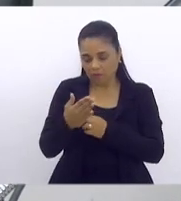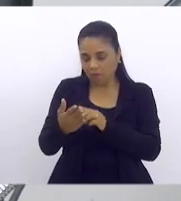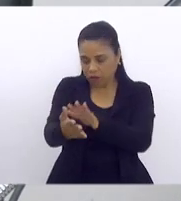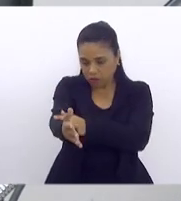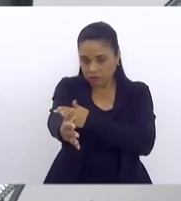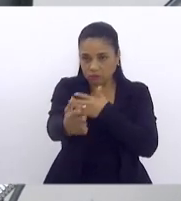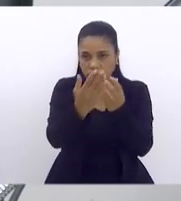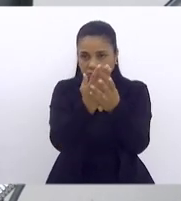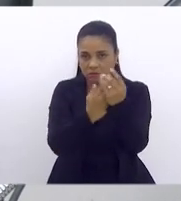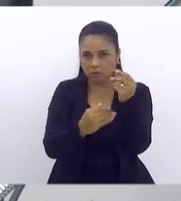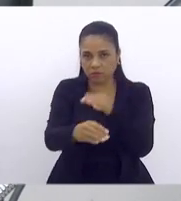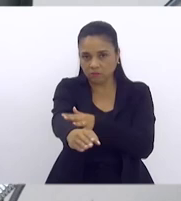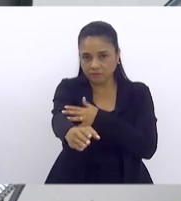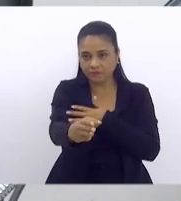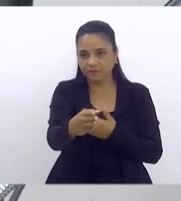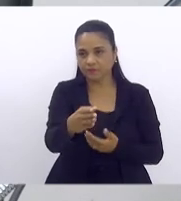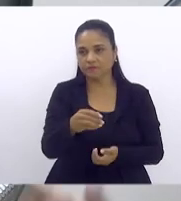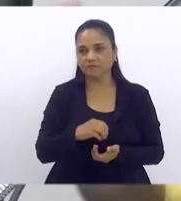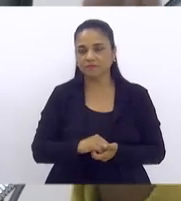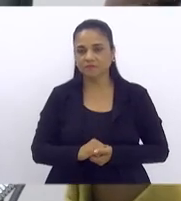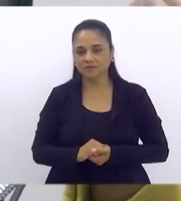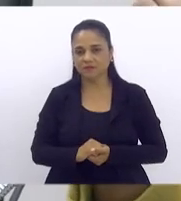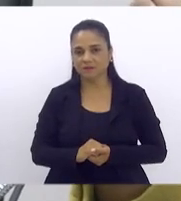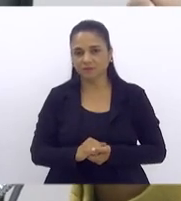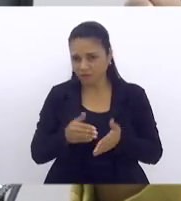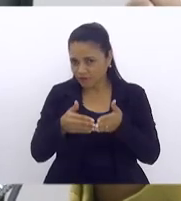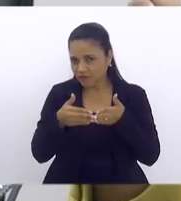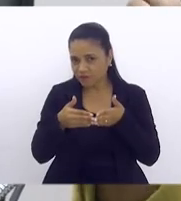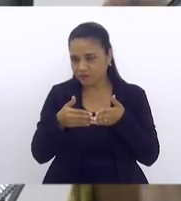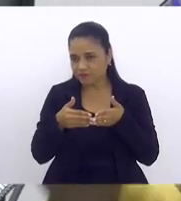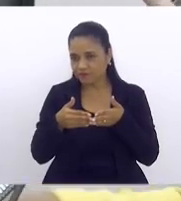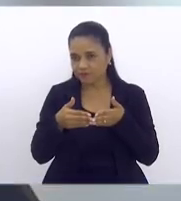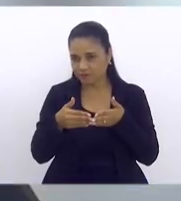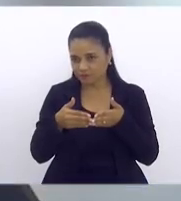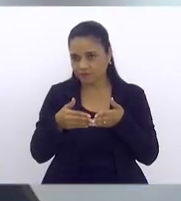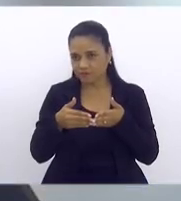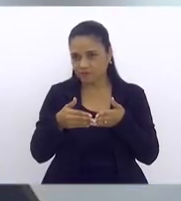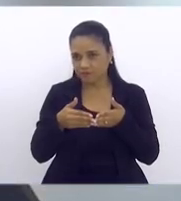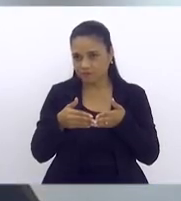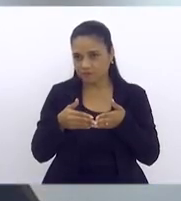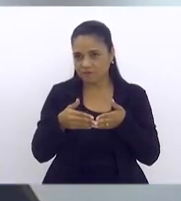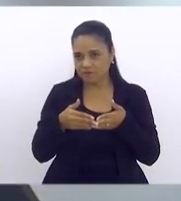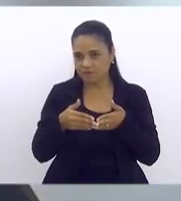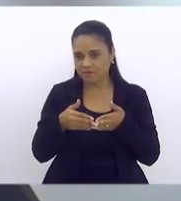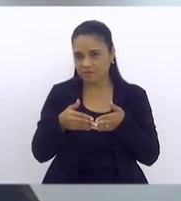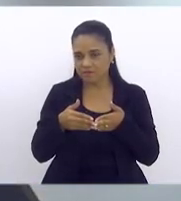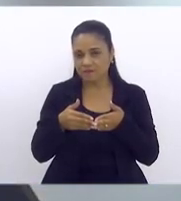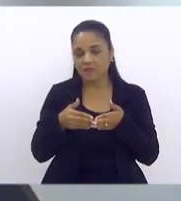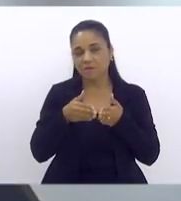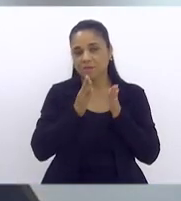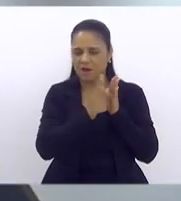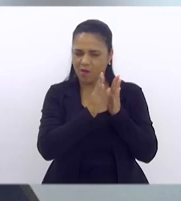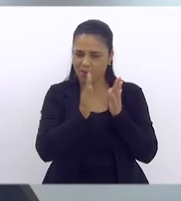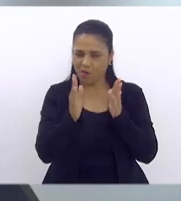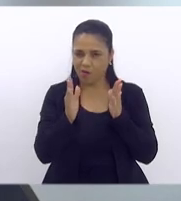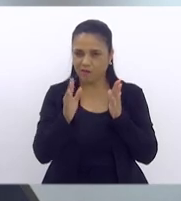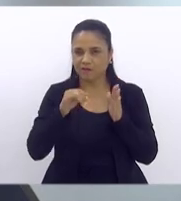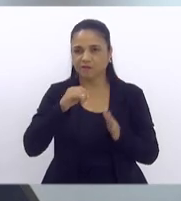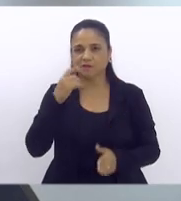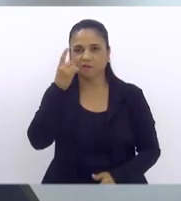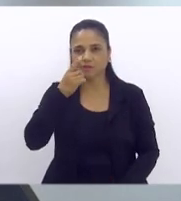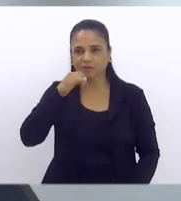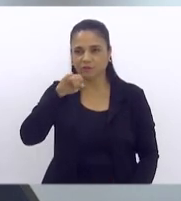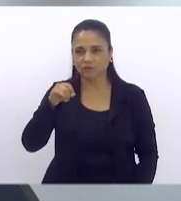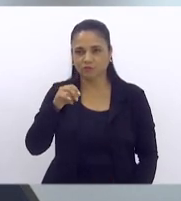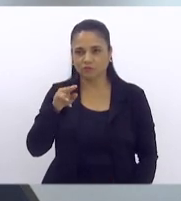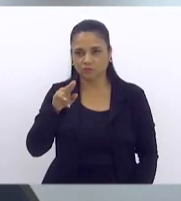favor. Por gentileza. Deputado, tô pedindo... pela ordem, só um pouco, deputado Júlio Rocha,